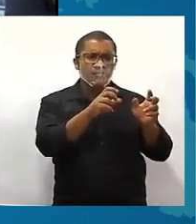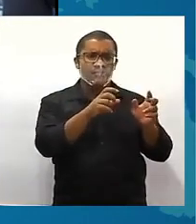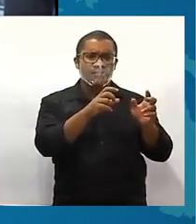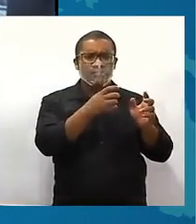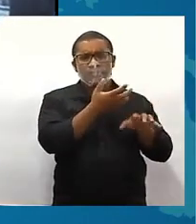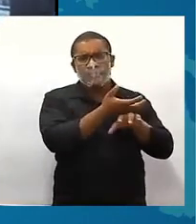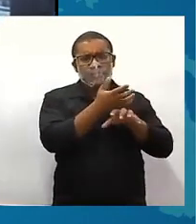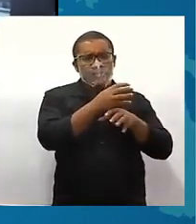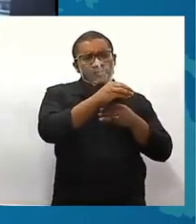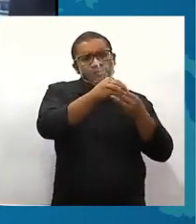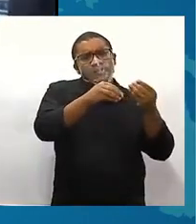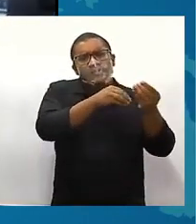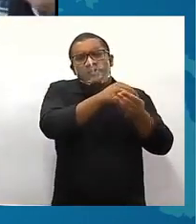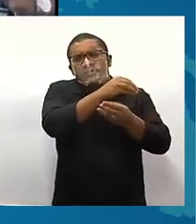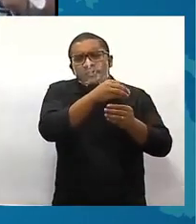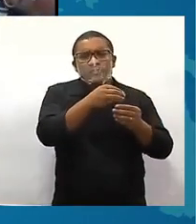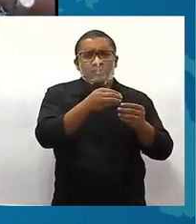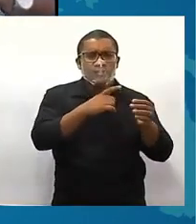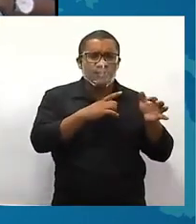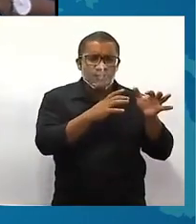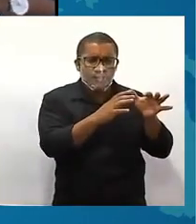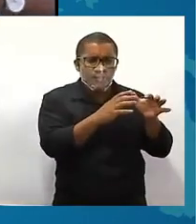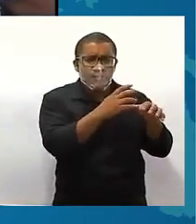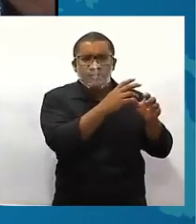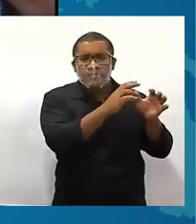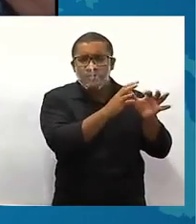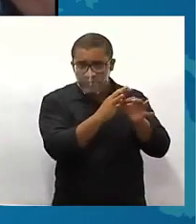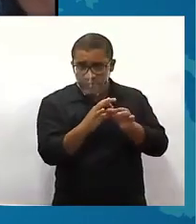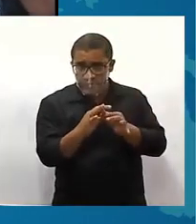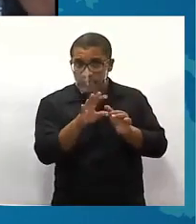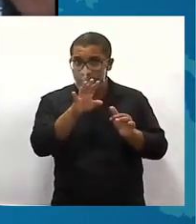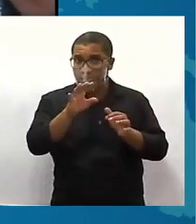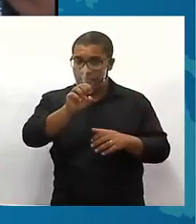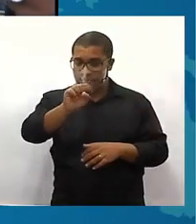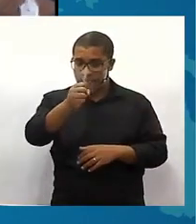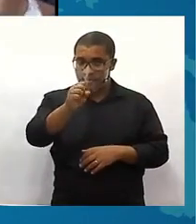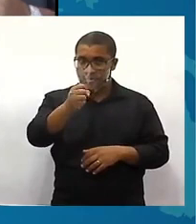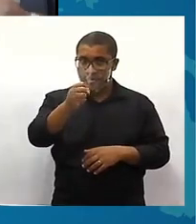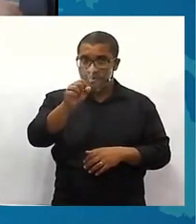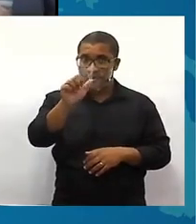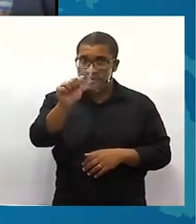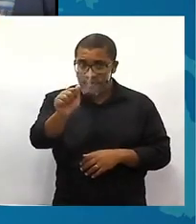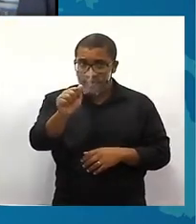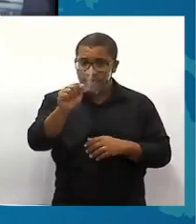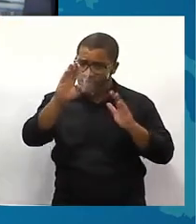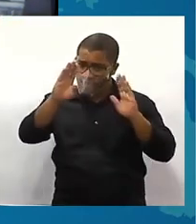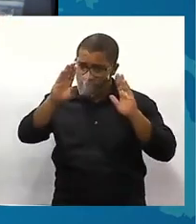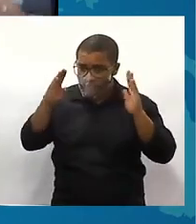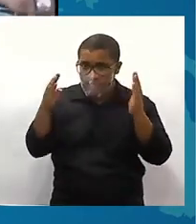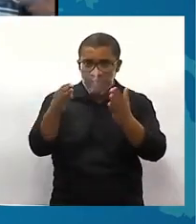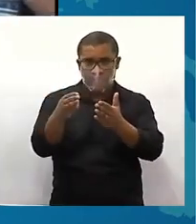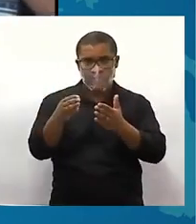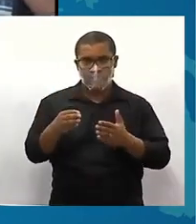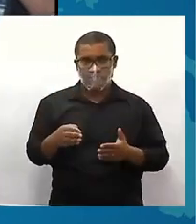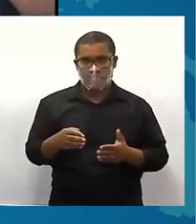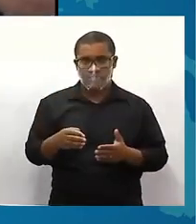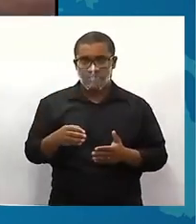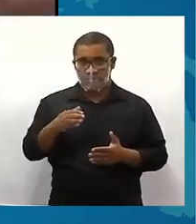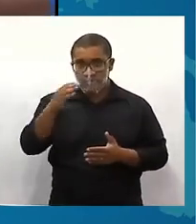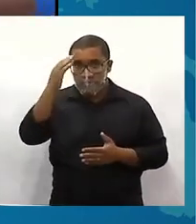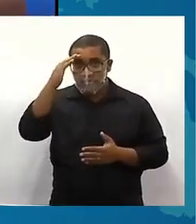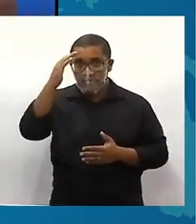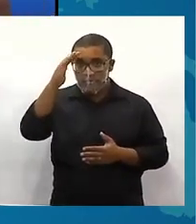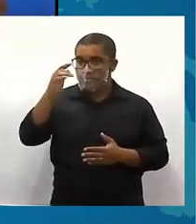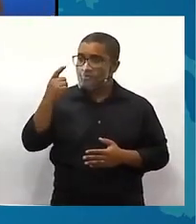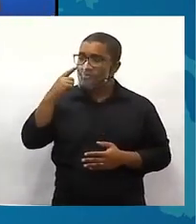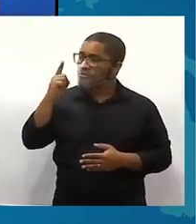interdisciplinar, ele faz relações, mas o SSA ele é muito focado e conteudista. Então, como você está vendo